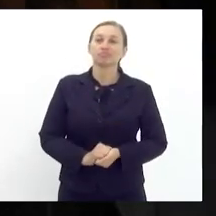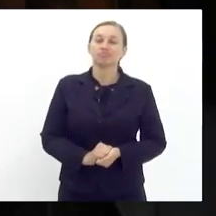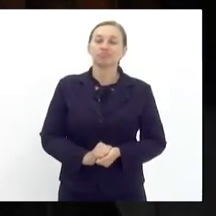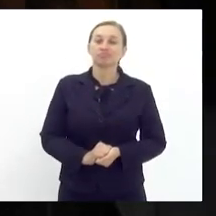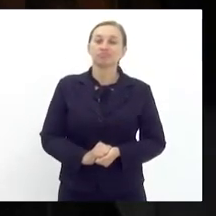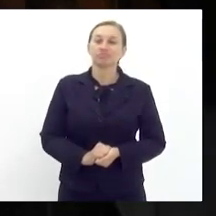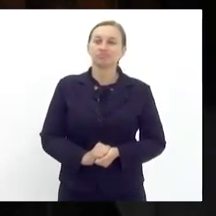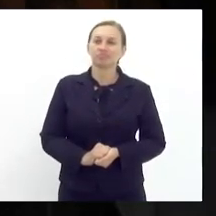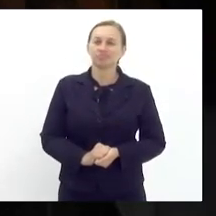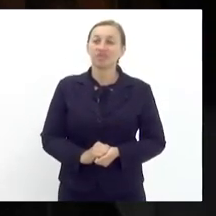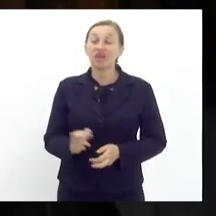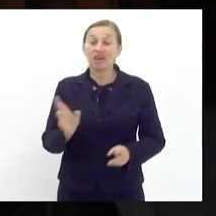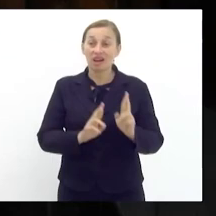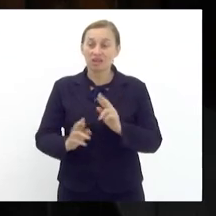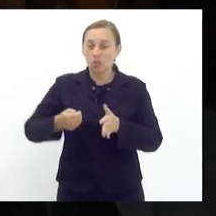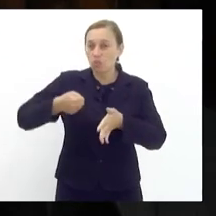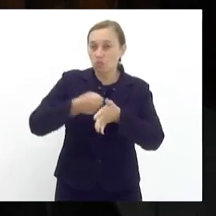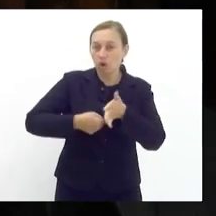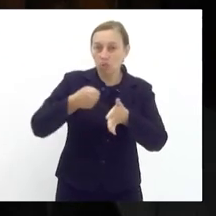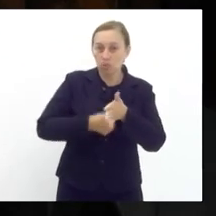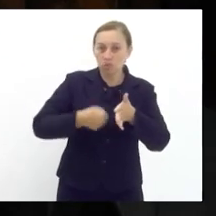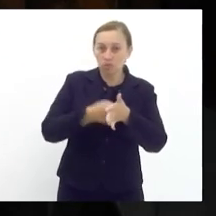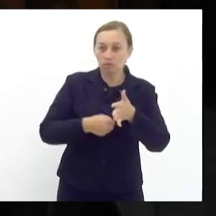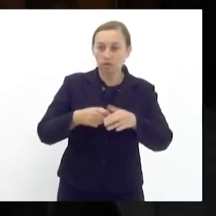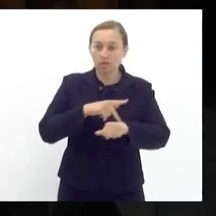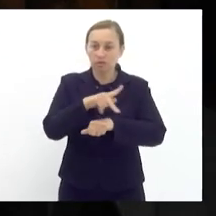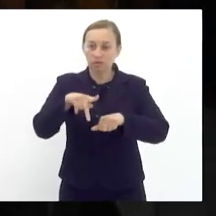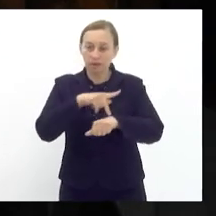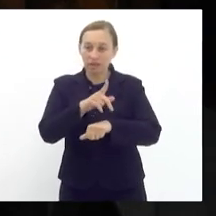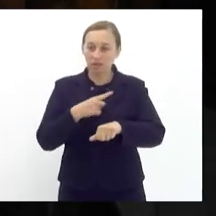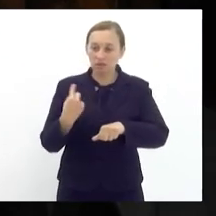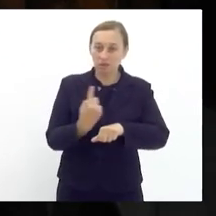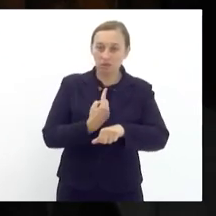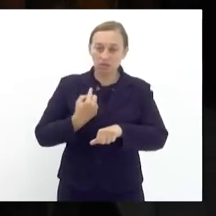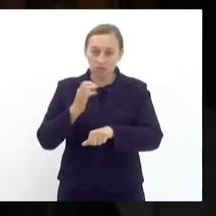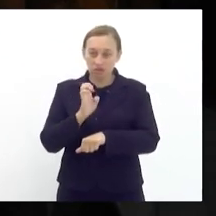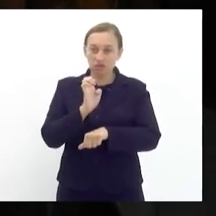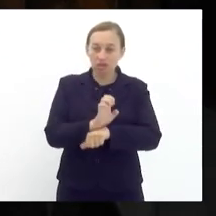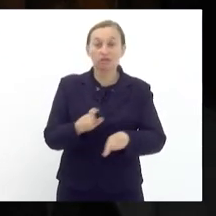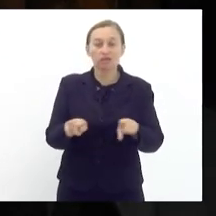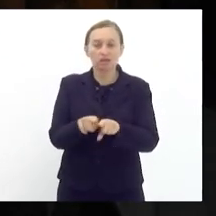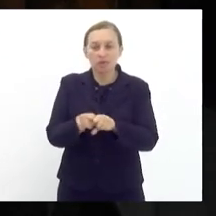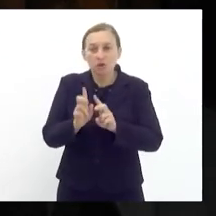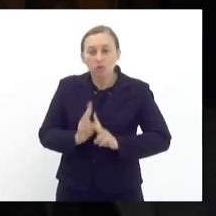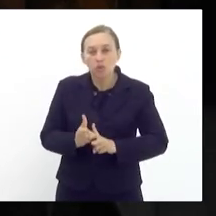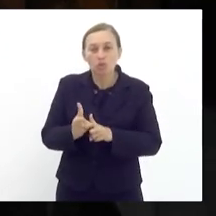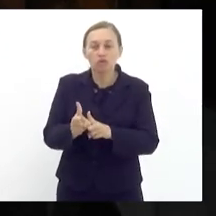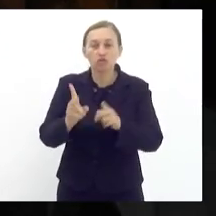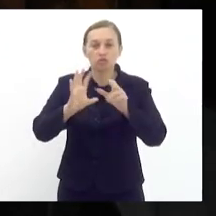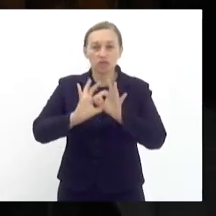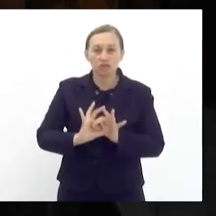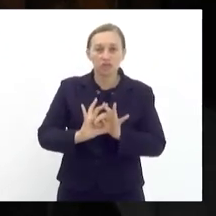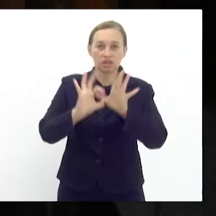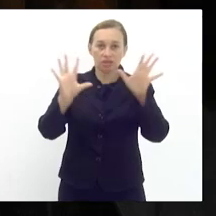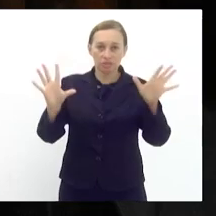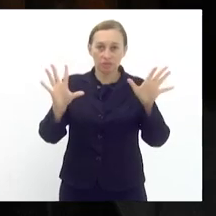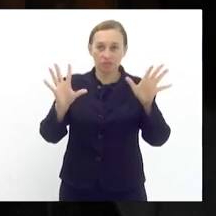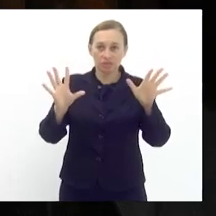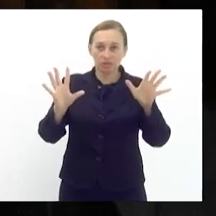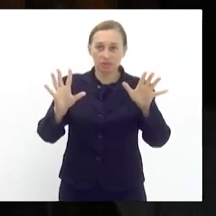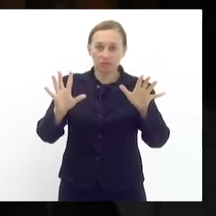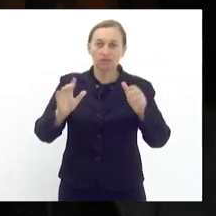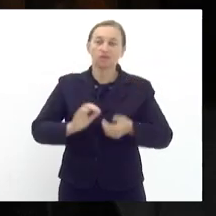bem comum na luta para que esse nosso país e nosso estado continue democrático e